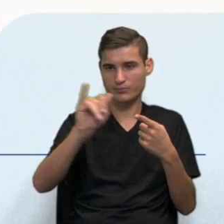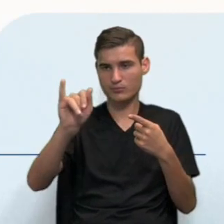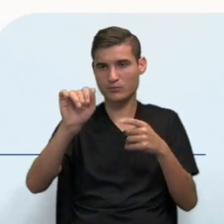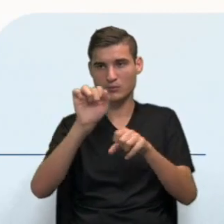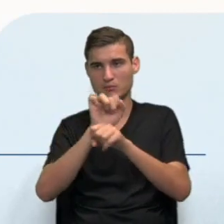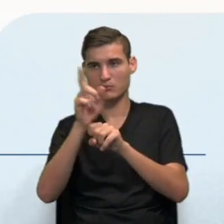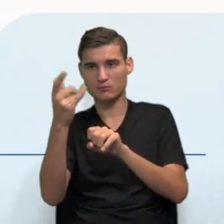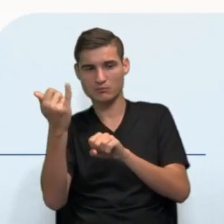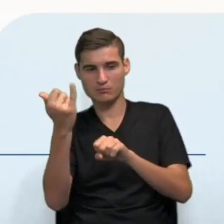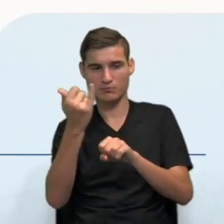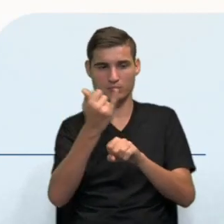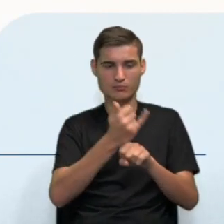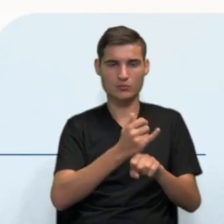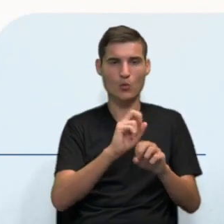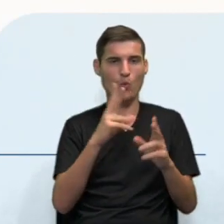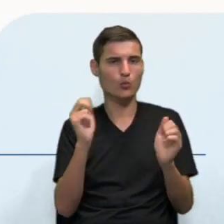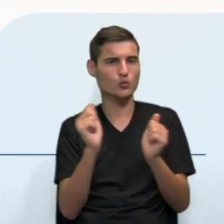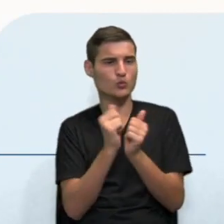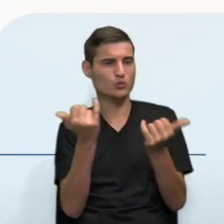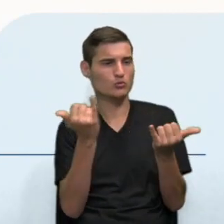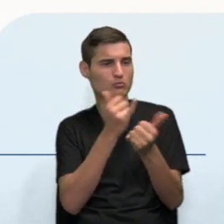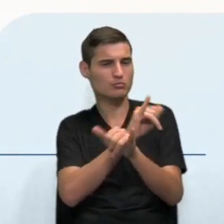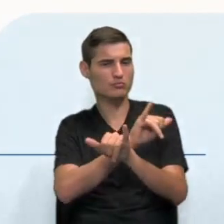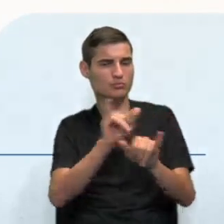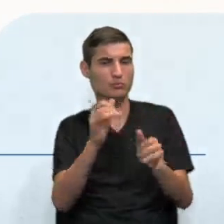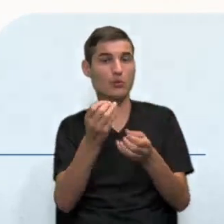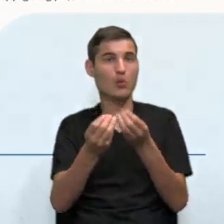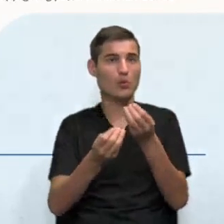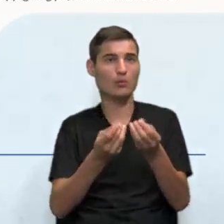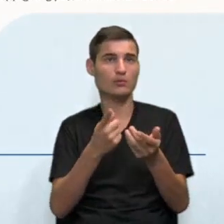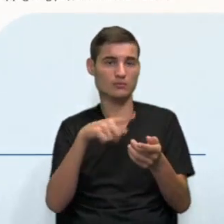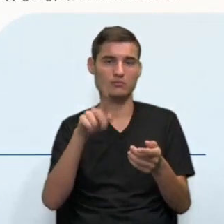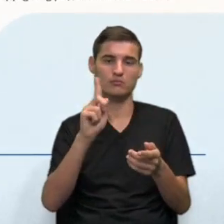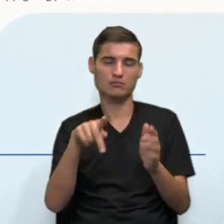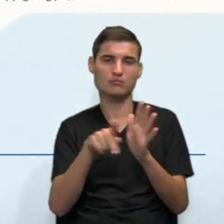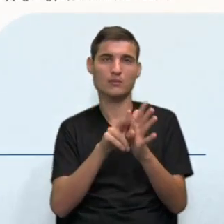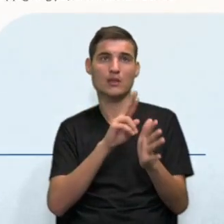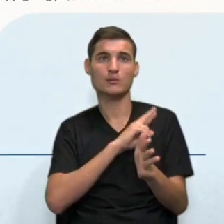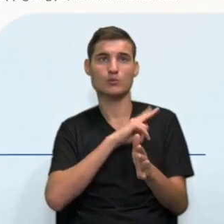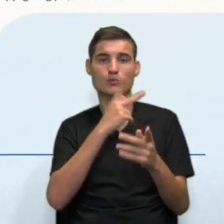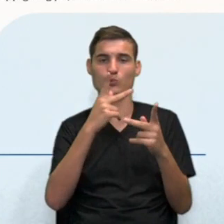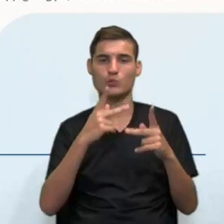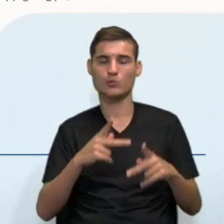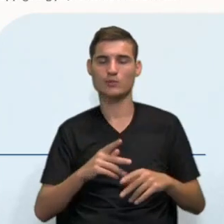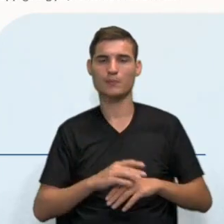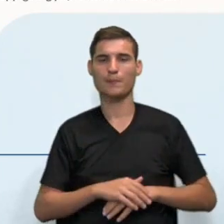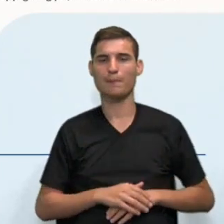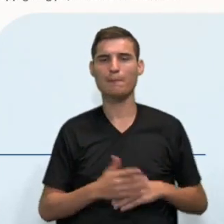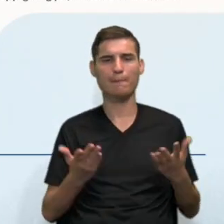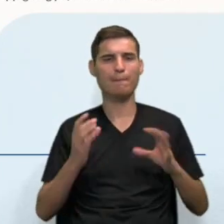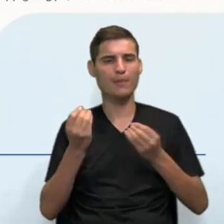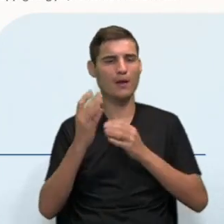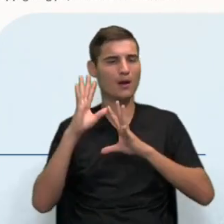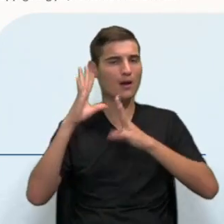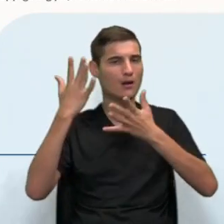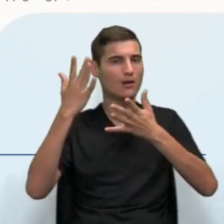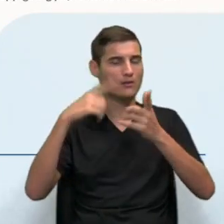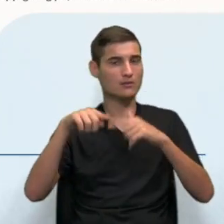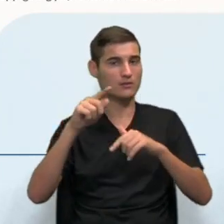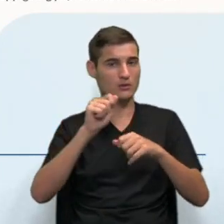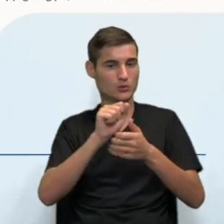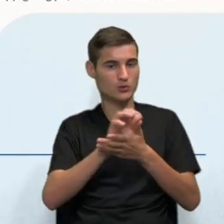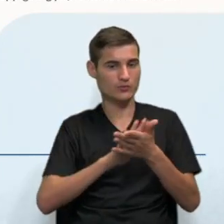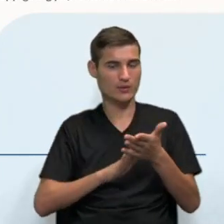Cabe a você falar o que tem que ser feito nessa transmissão. Então, como resolver? A solução, qual que